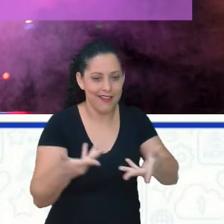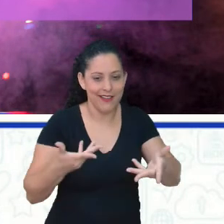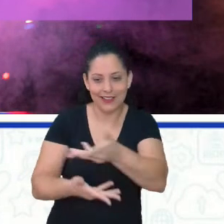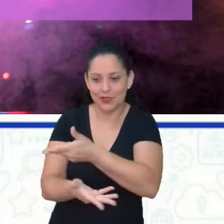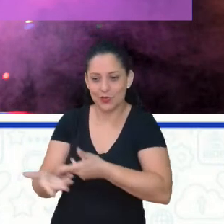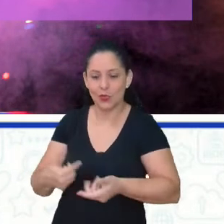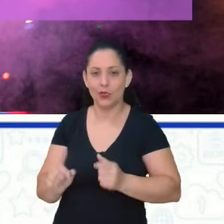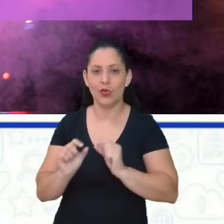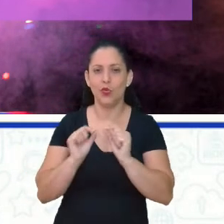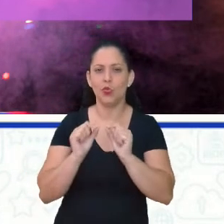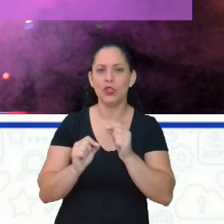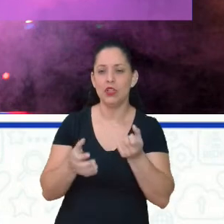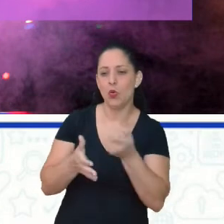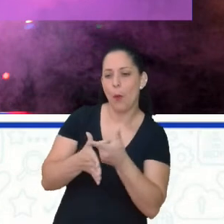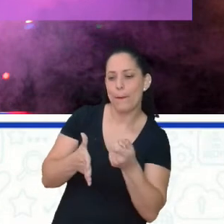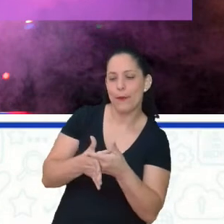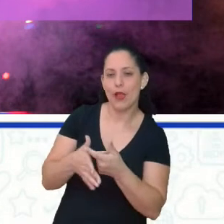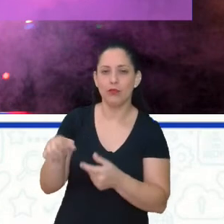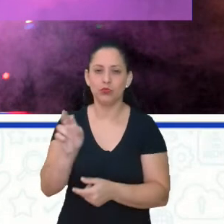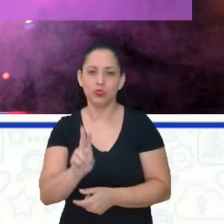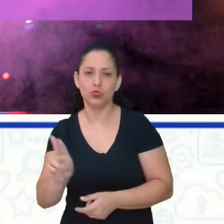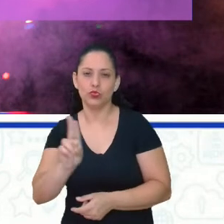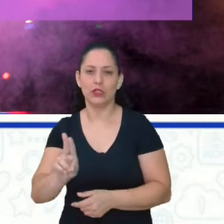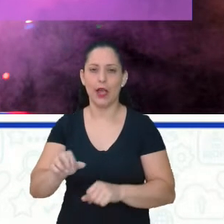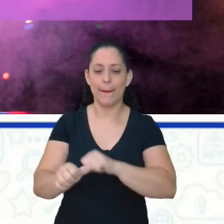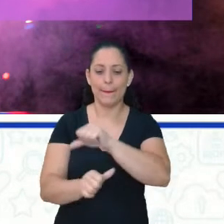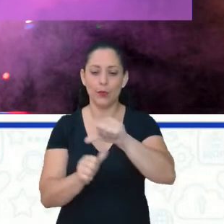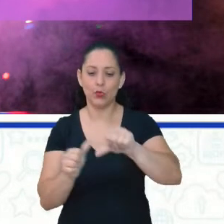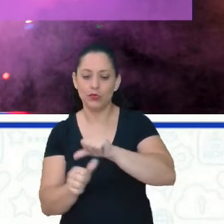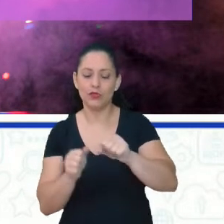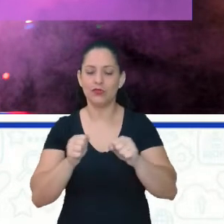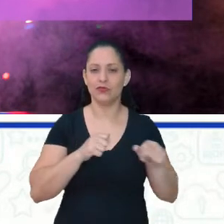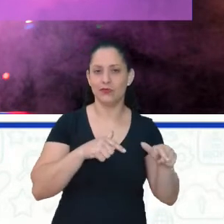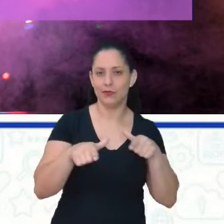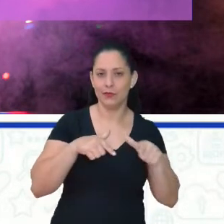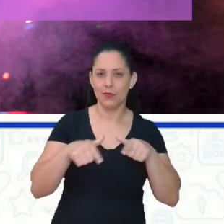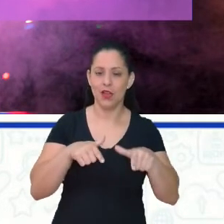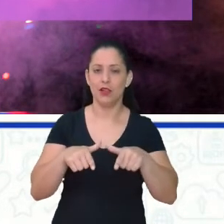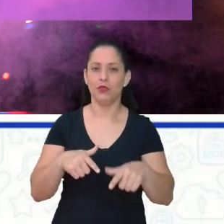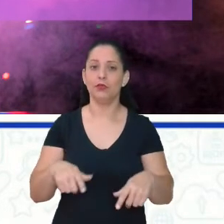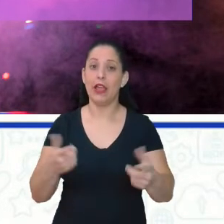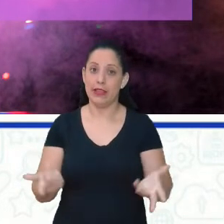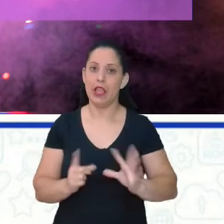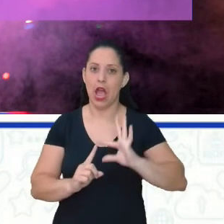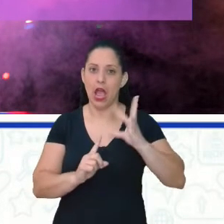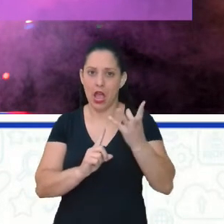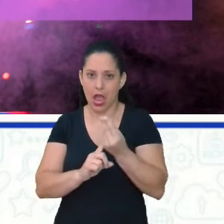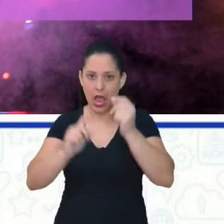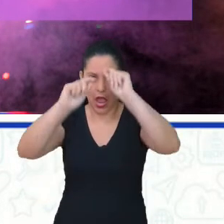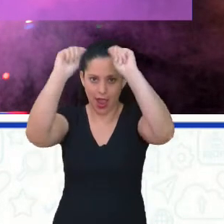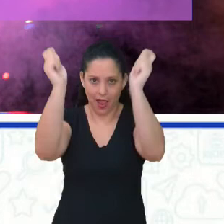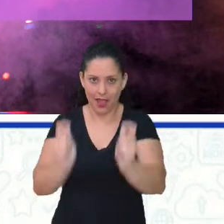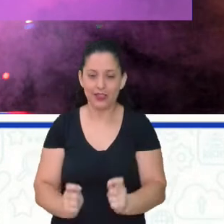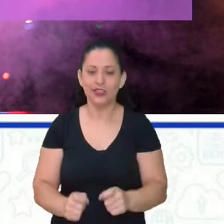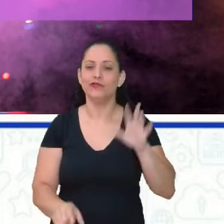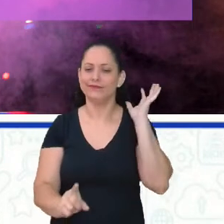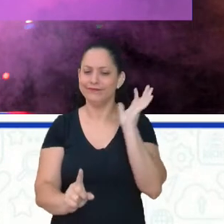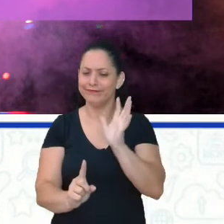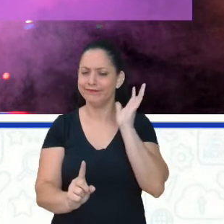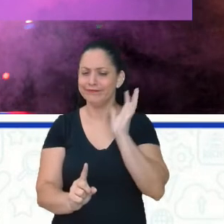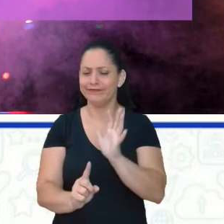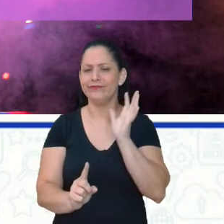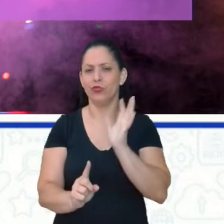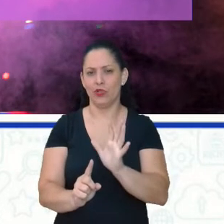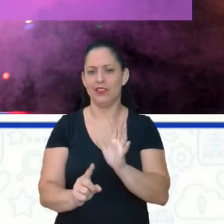do consumo, né, muito presente, mudanças no mundo do trabalho, e a arte também sofreu todas essas influências,